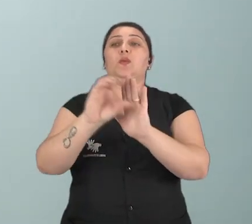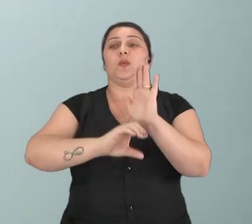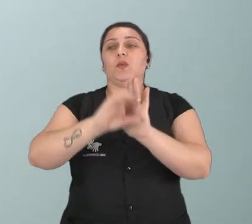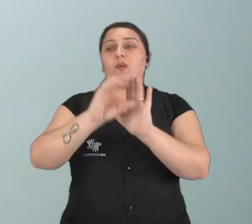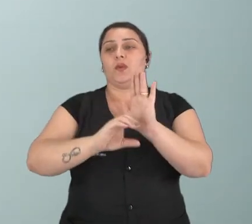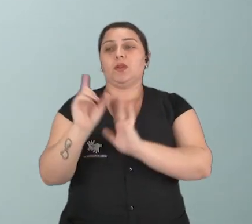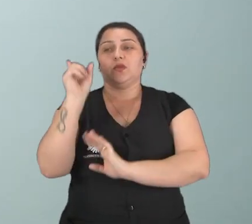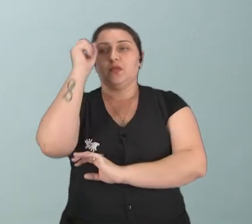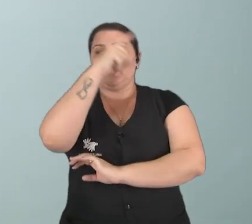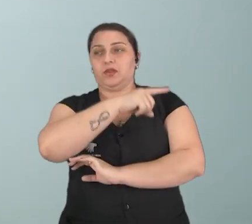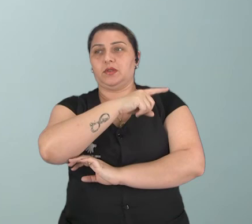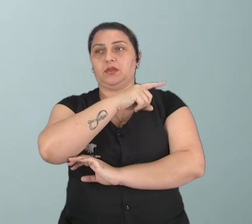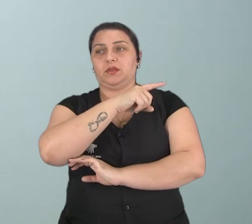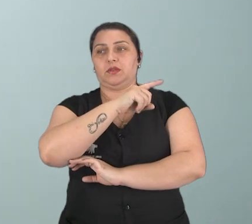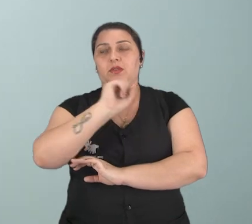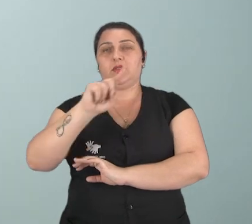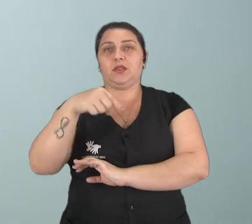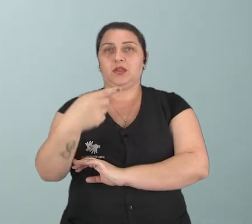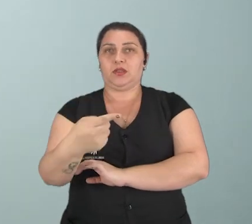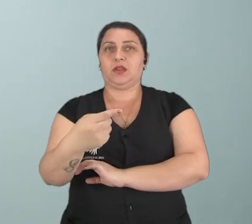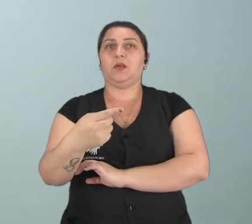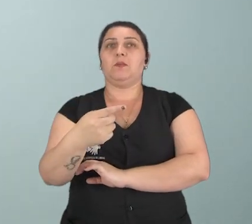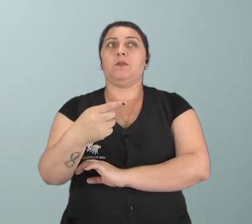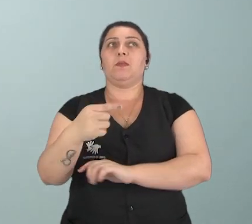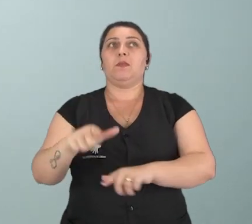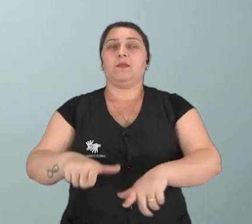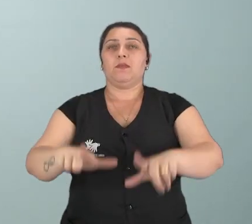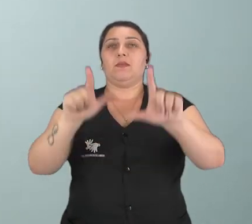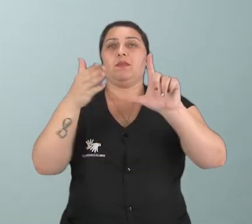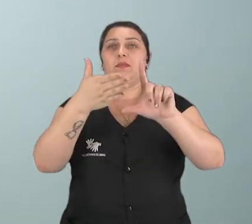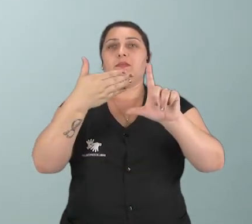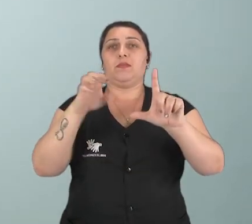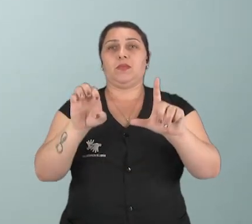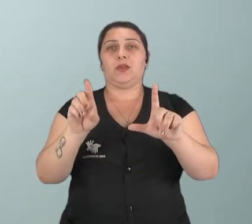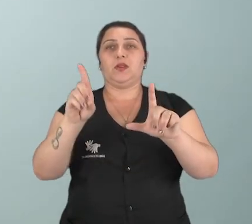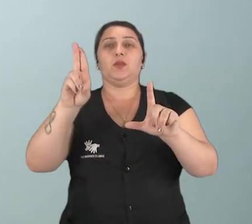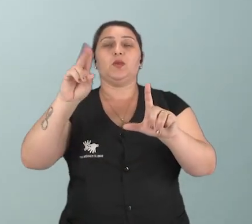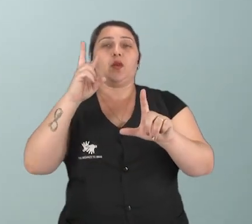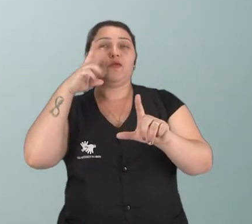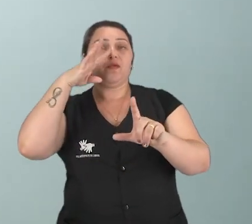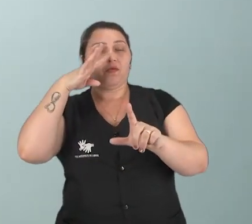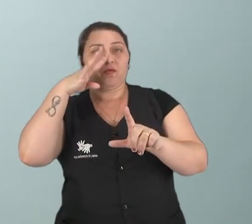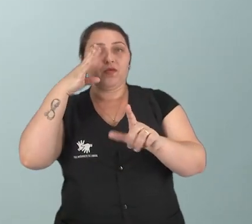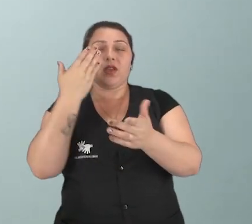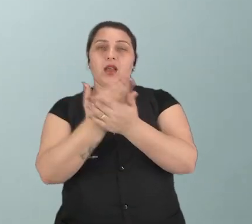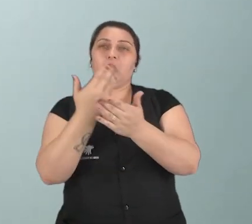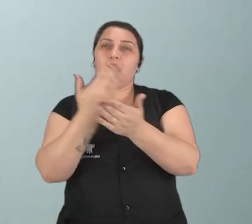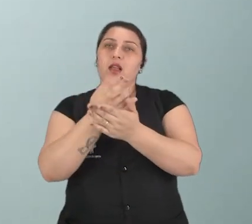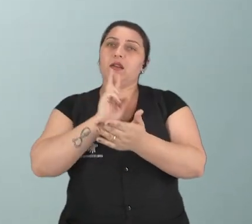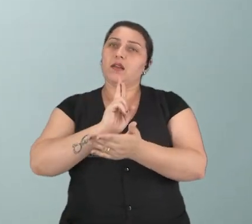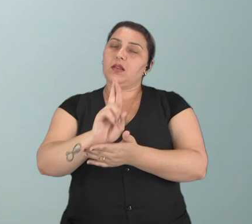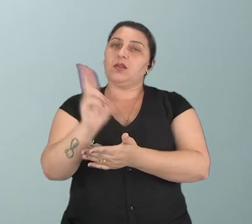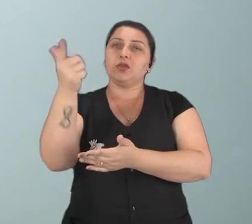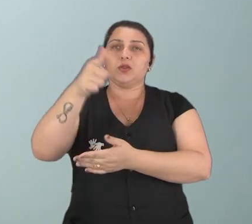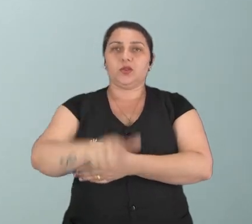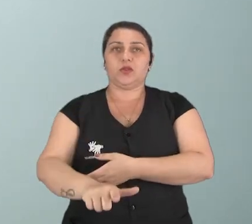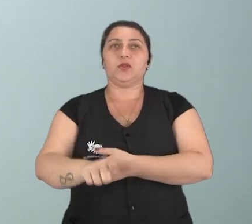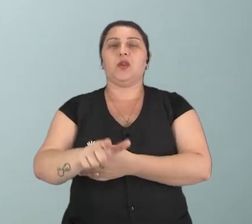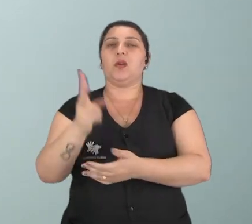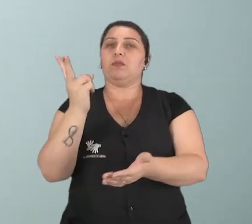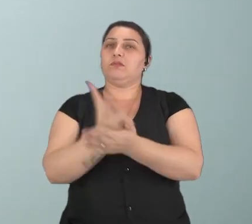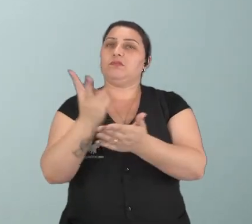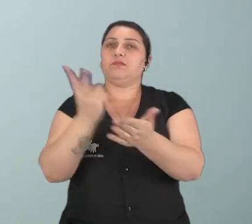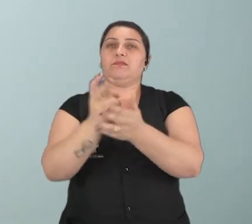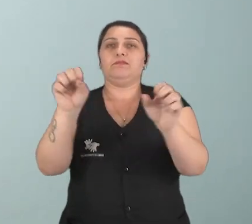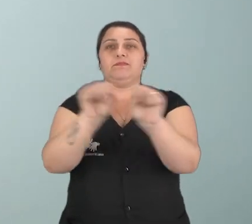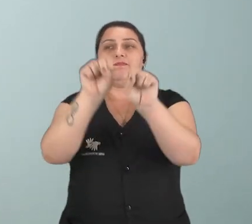mais complicadinho, mas depois compareça lá na plataforma da Secretaria, assista essa aula, resolva novamente esses mesmos